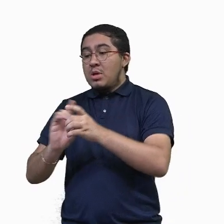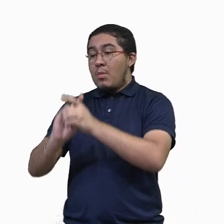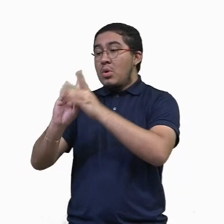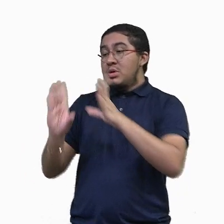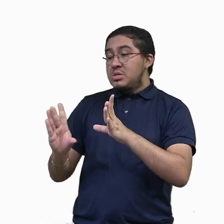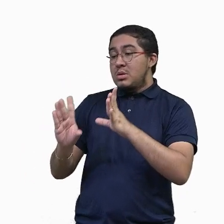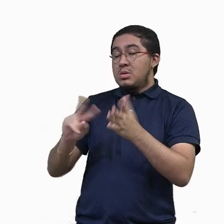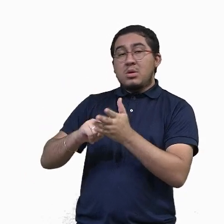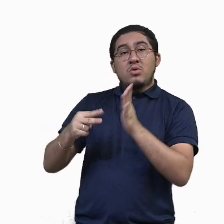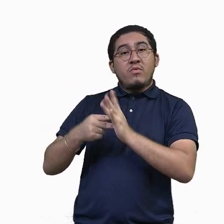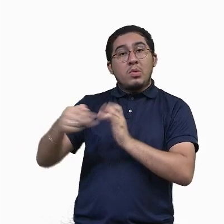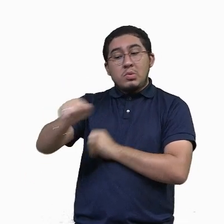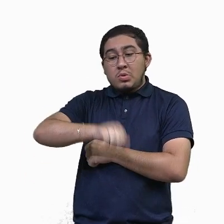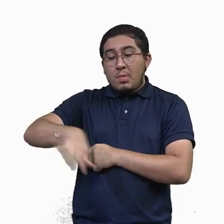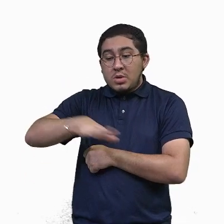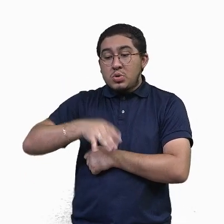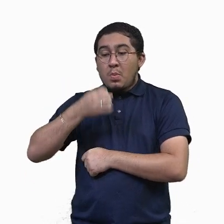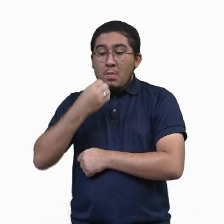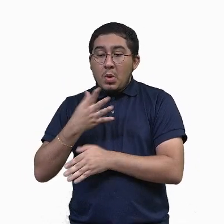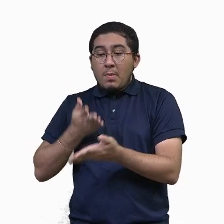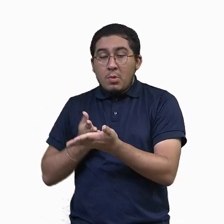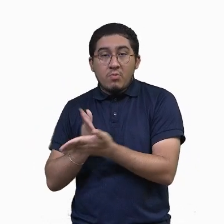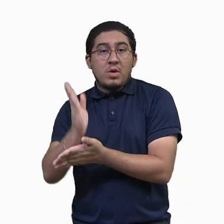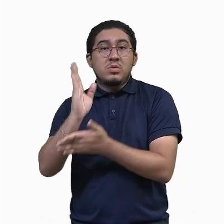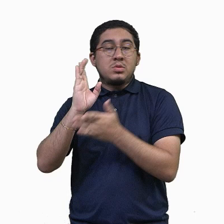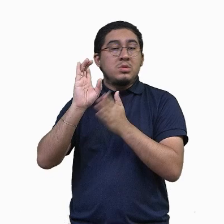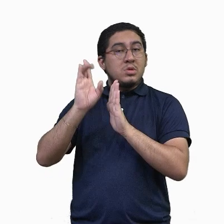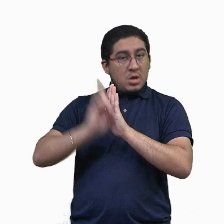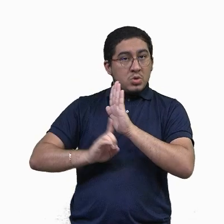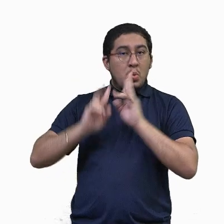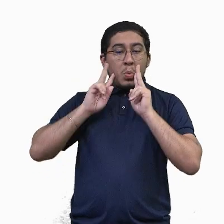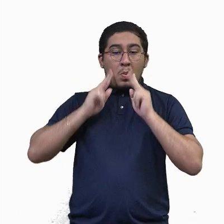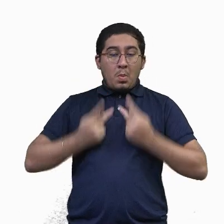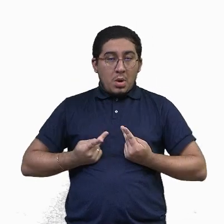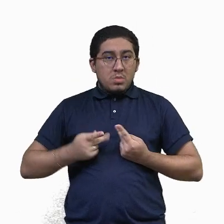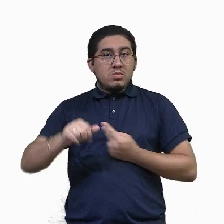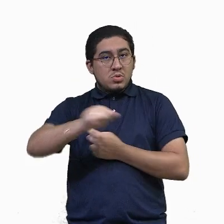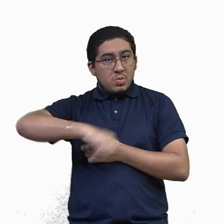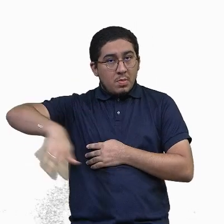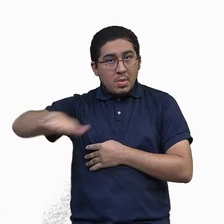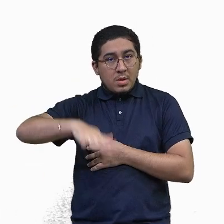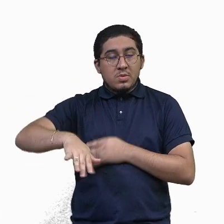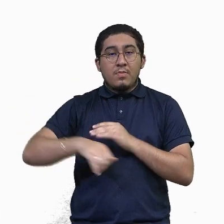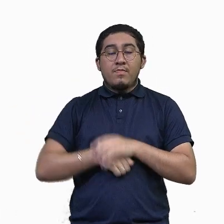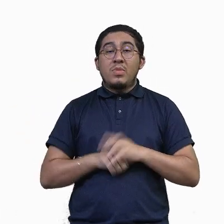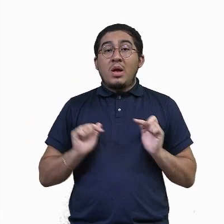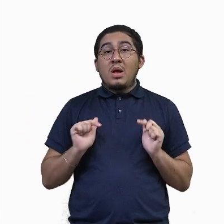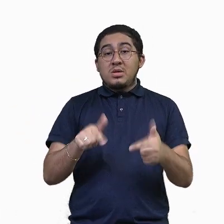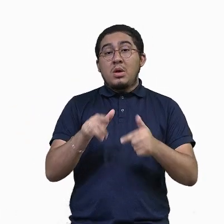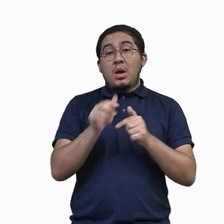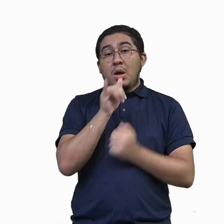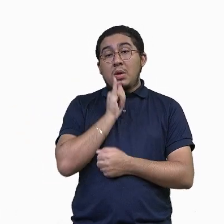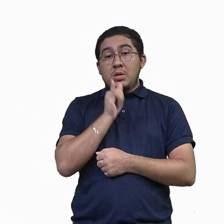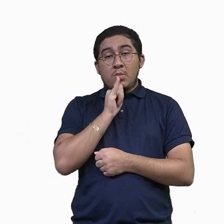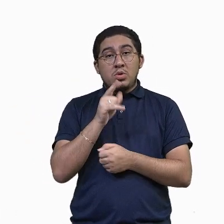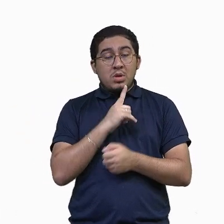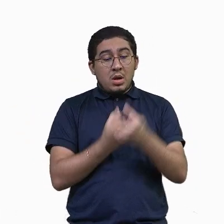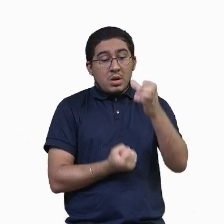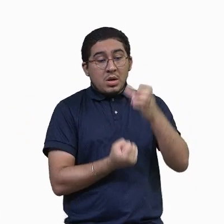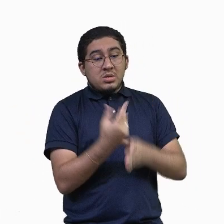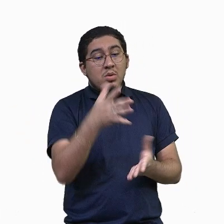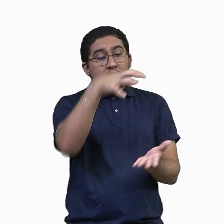ambiente necessário para a consolidação dos direitos humanos na região. Ações como a criação de comissões